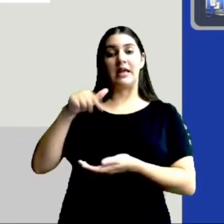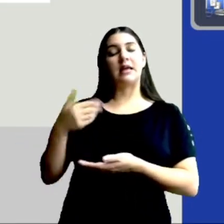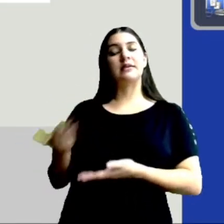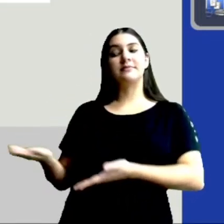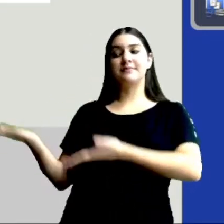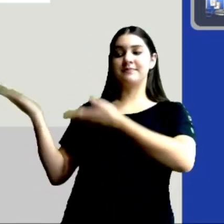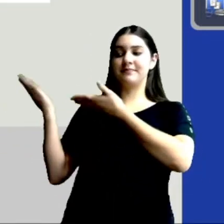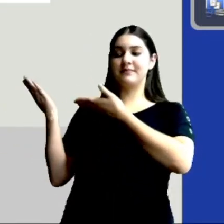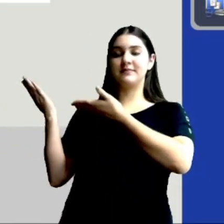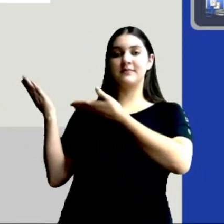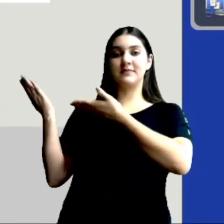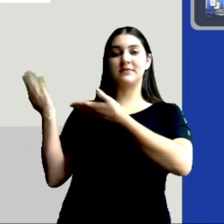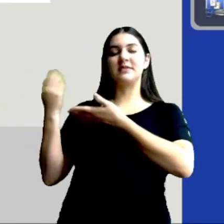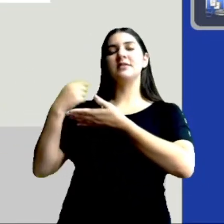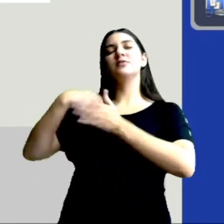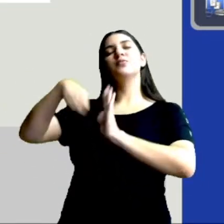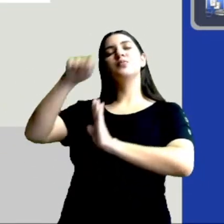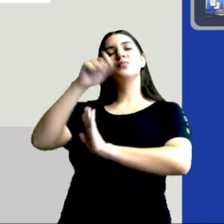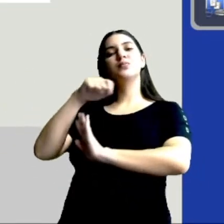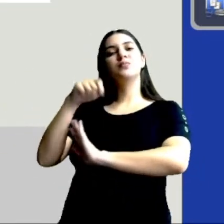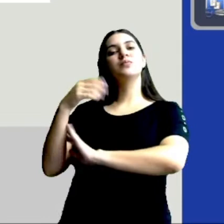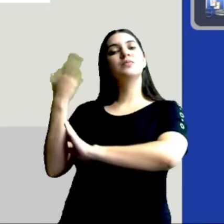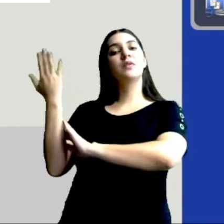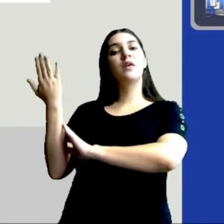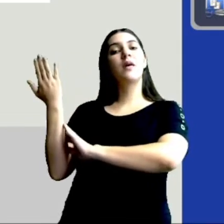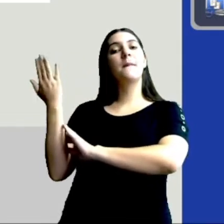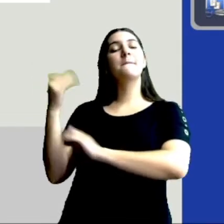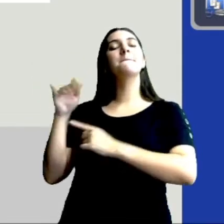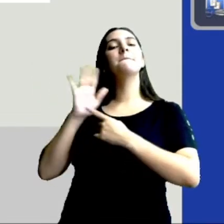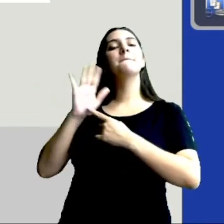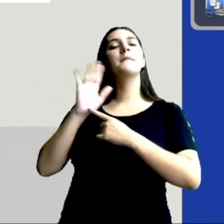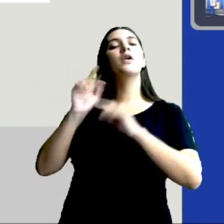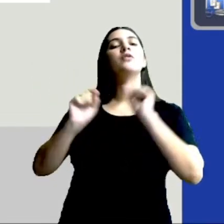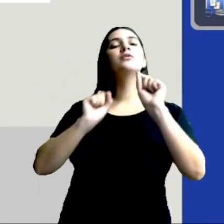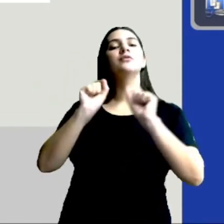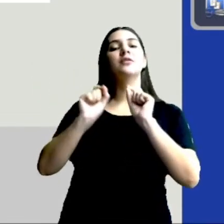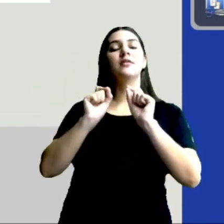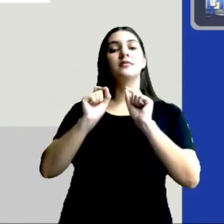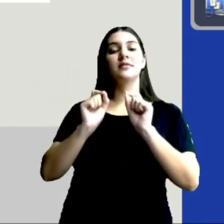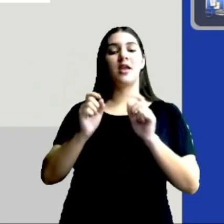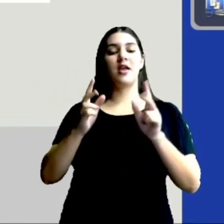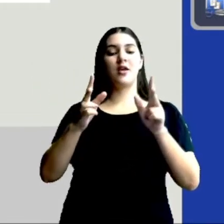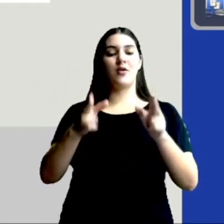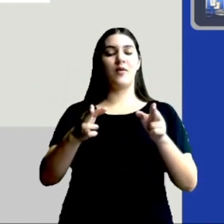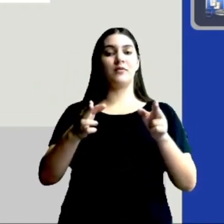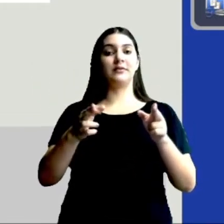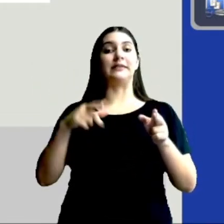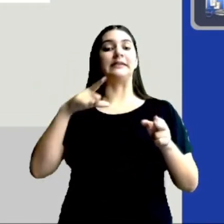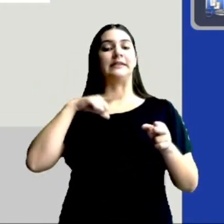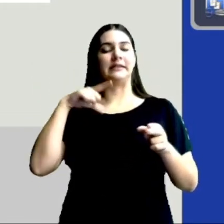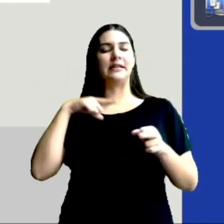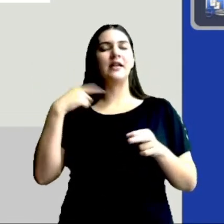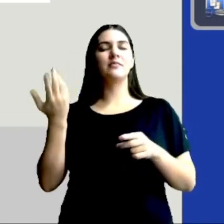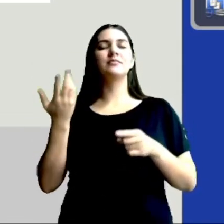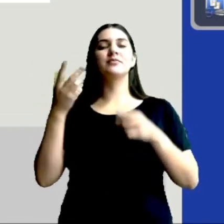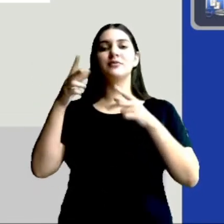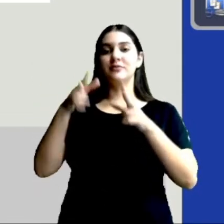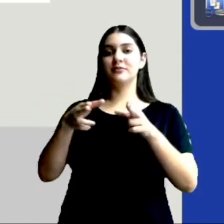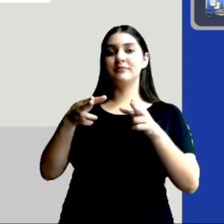Essa relação que está escrita aqui, ó, traz bem a ideia de igualdade. Aqui nós temos uma igualdade,